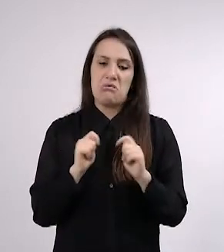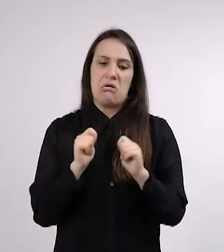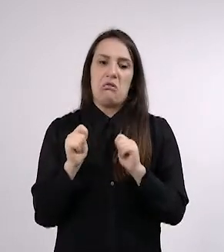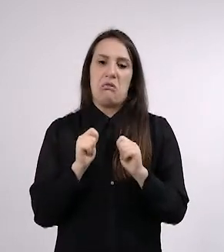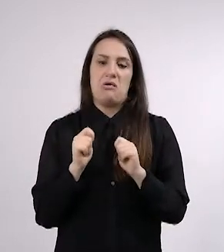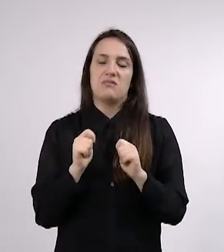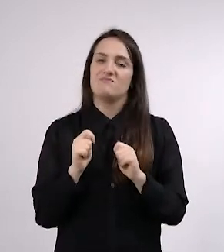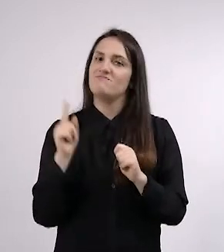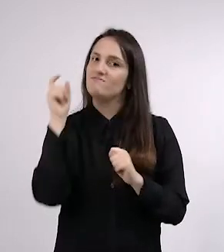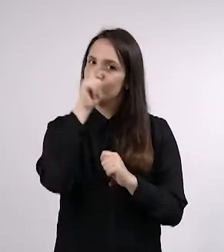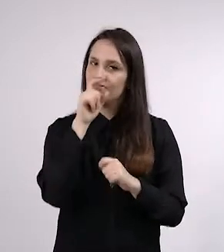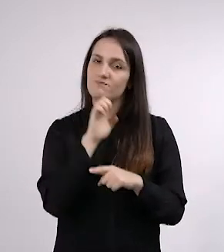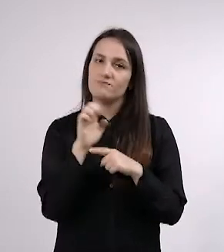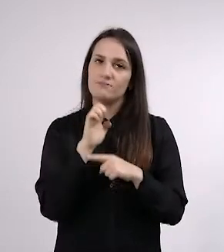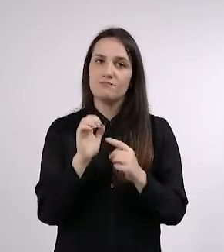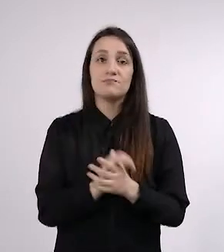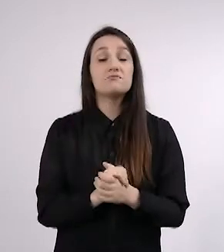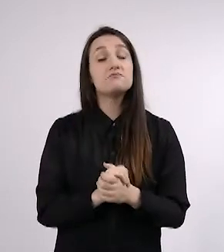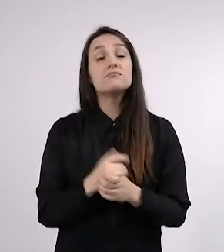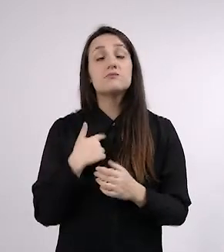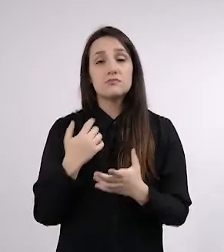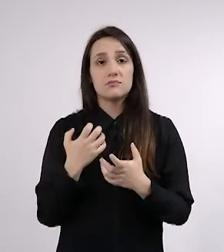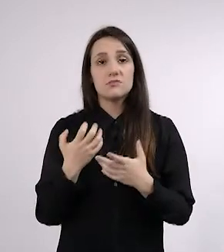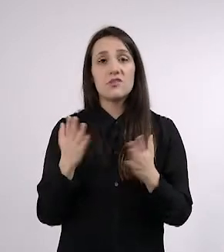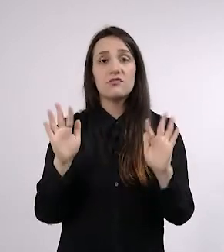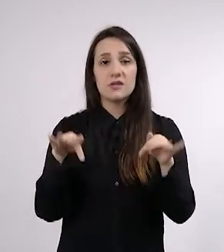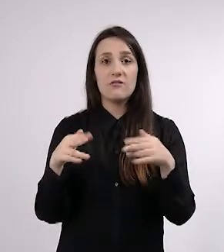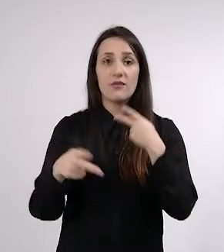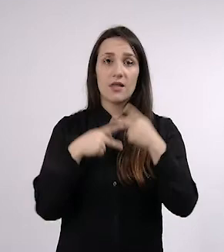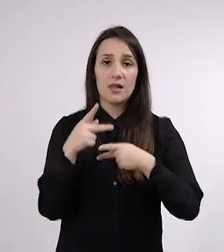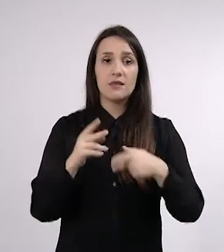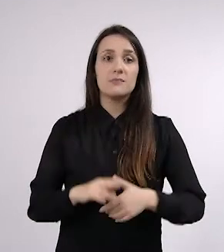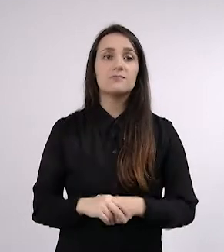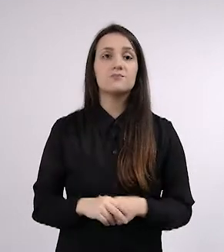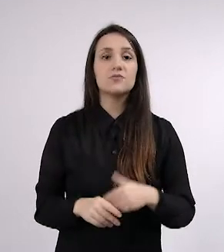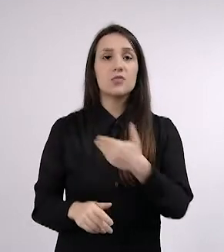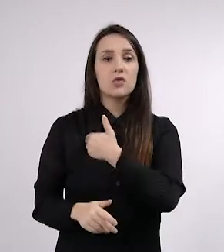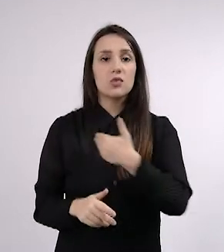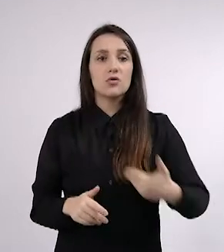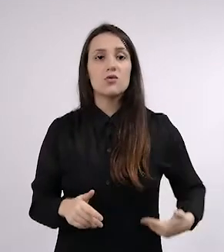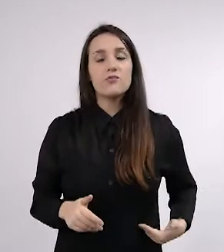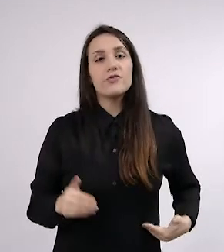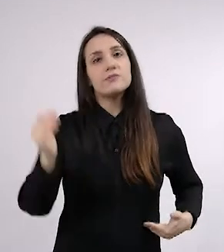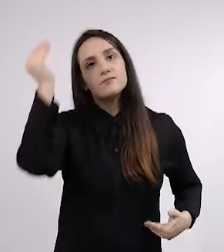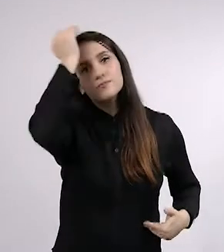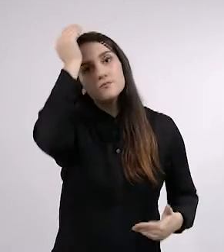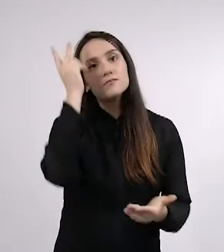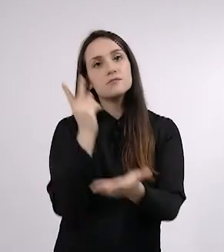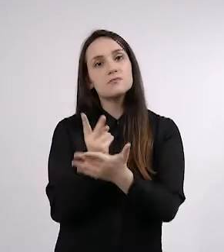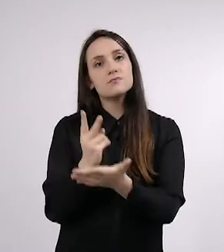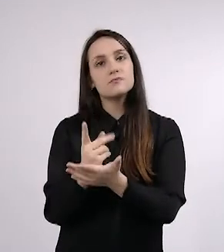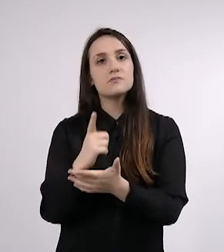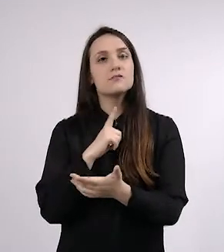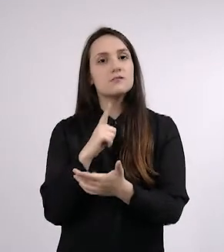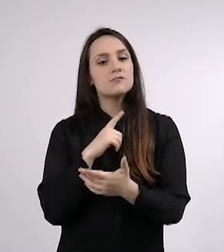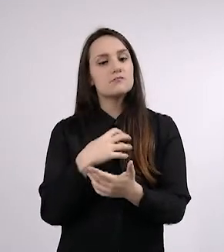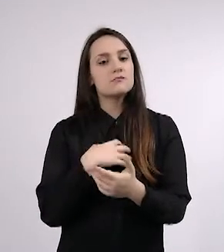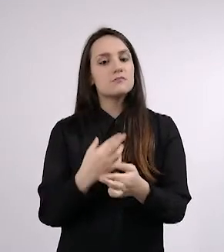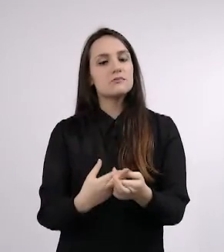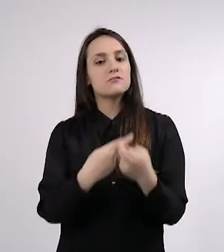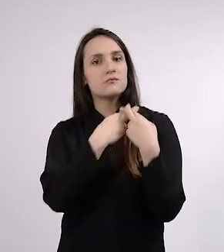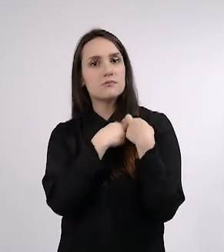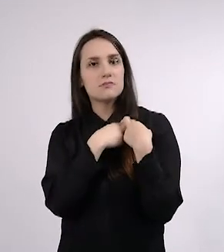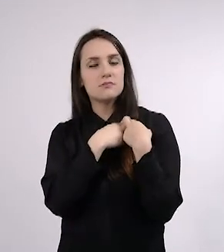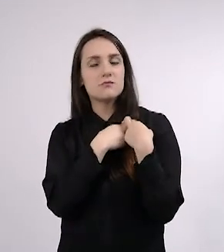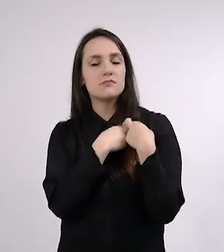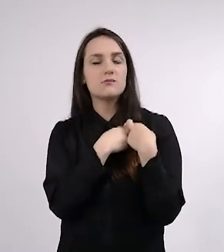muito difícil. Muito difícil. E finalizando, só dizer que o governador Reinaldo sempre teve muita responsabilidade